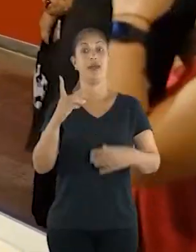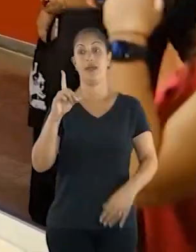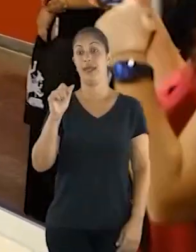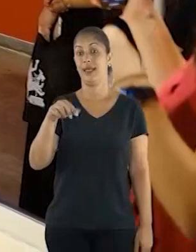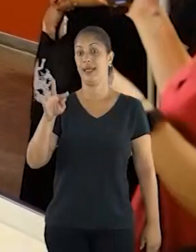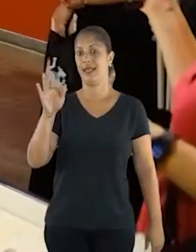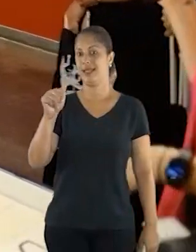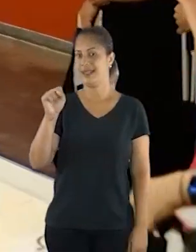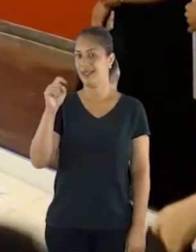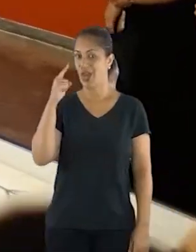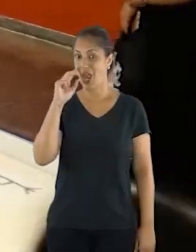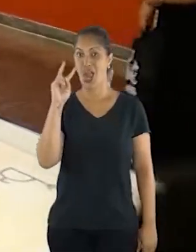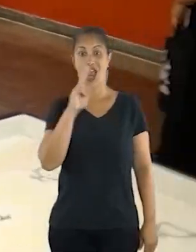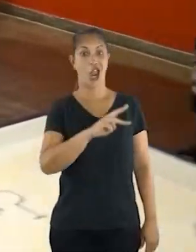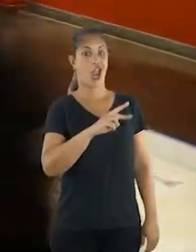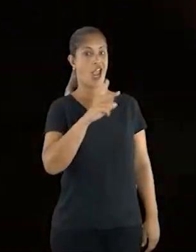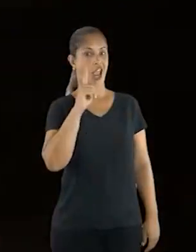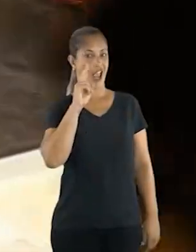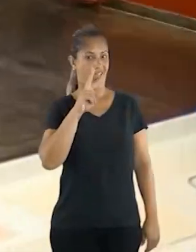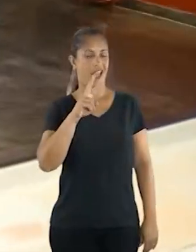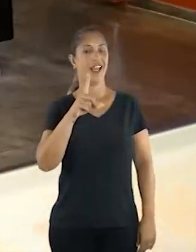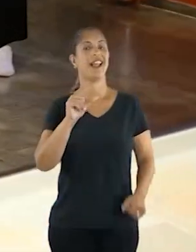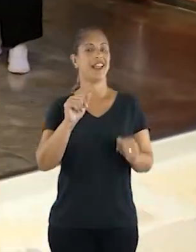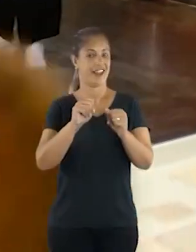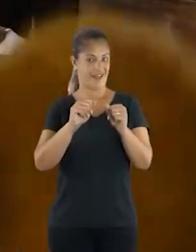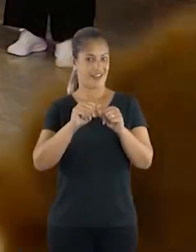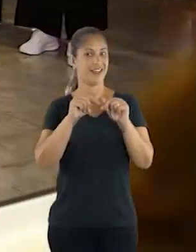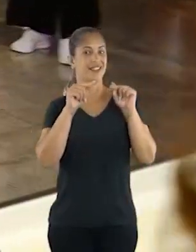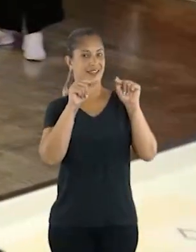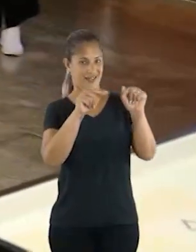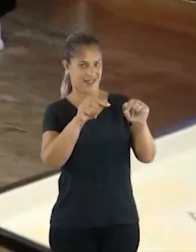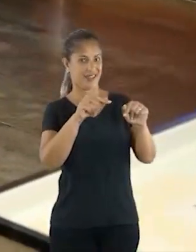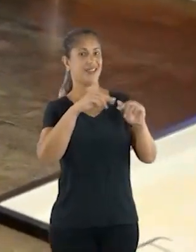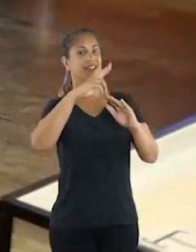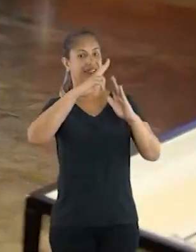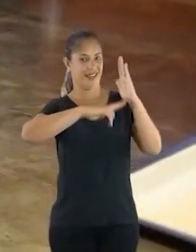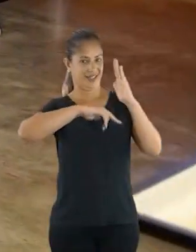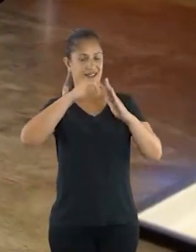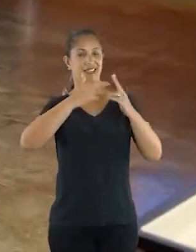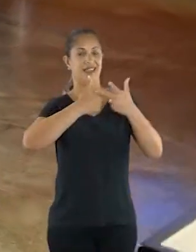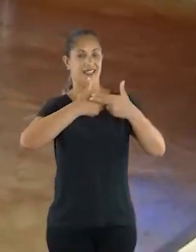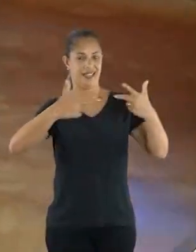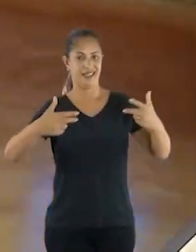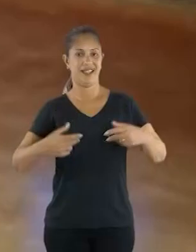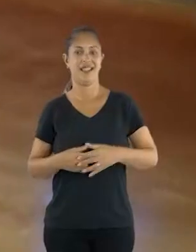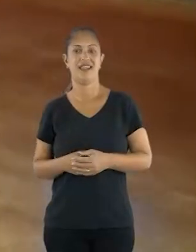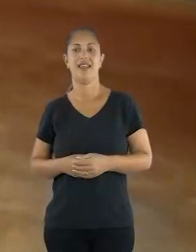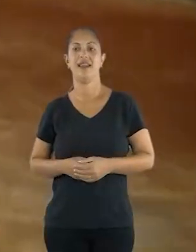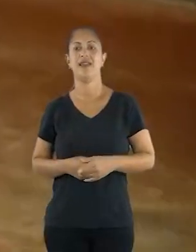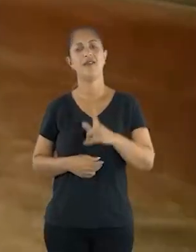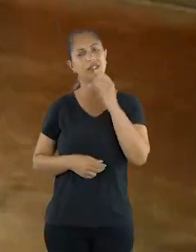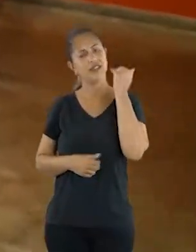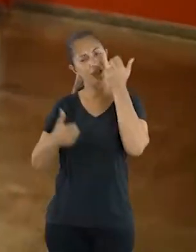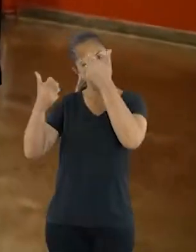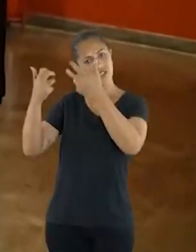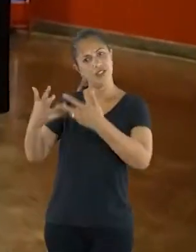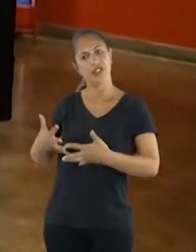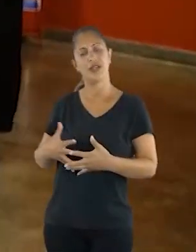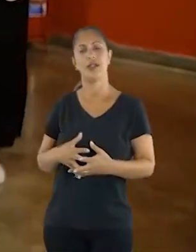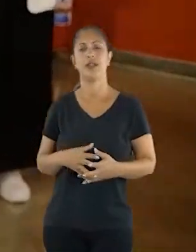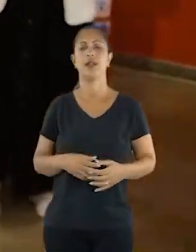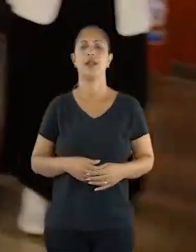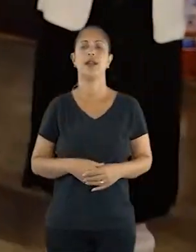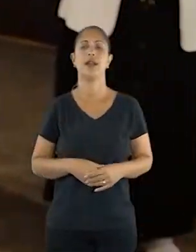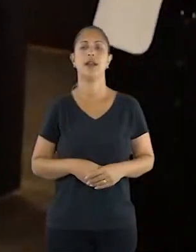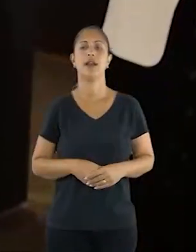Dantas. Dantas é que está fazendo isso aqui na fazenda. Conta um pouquinho.